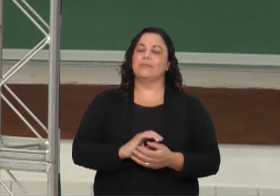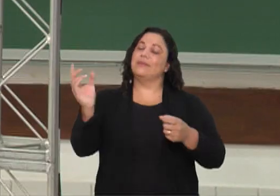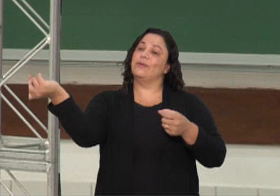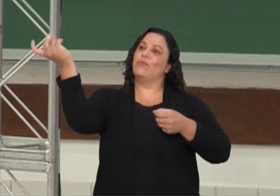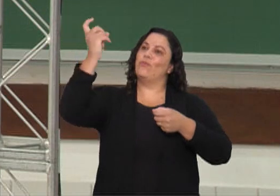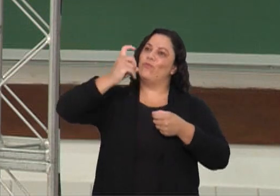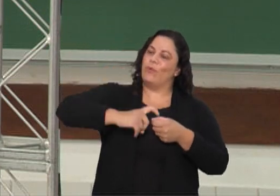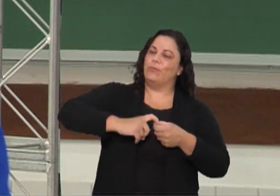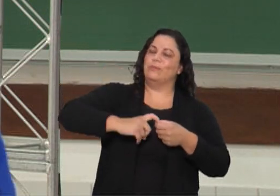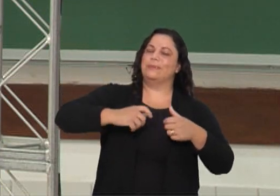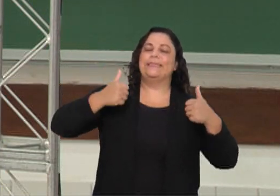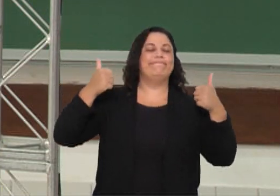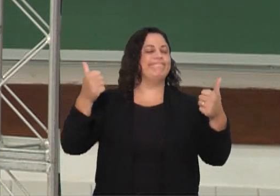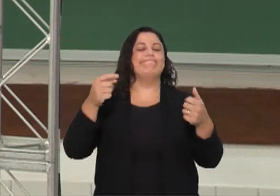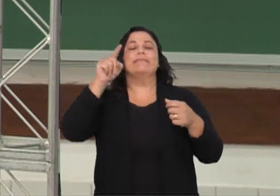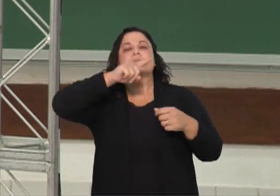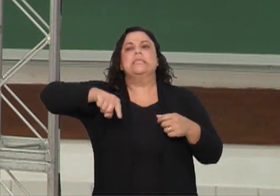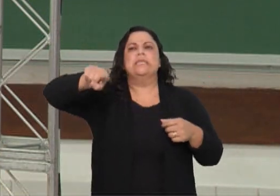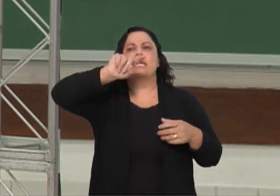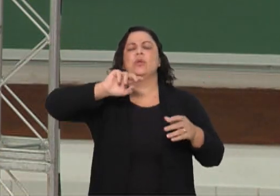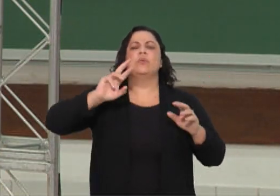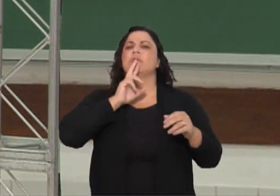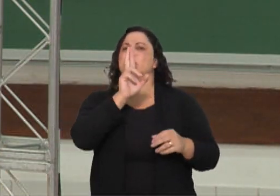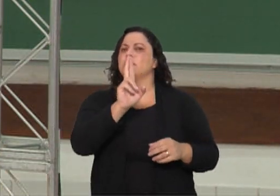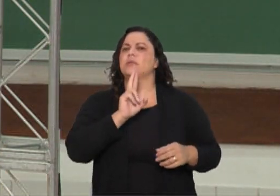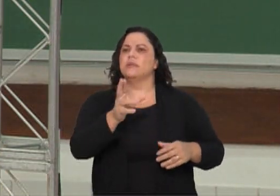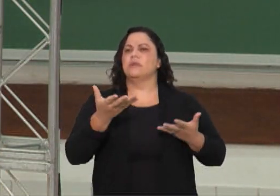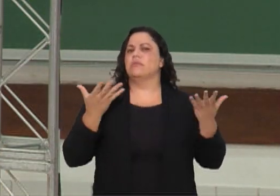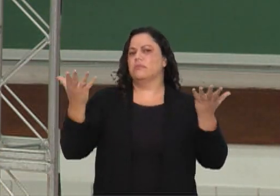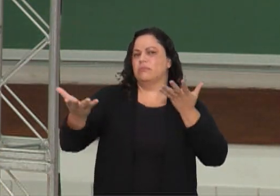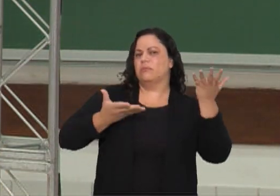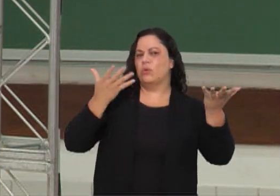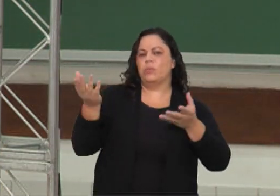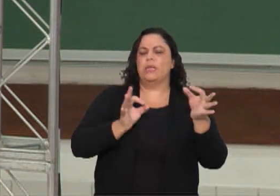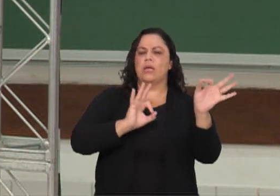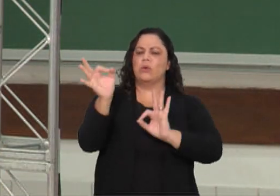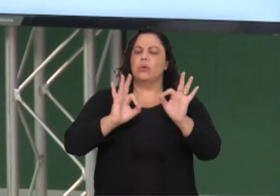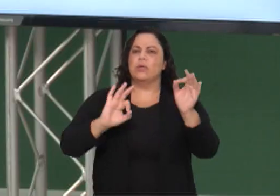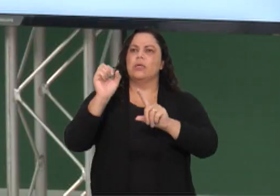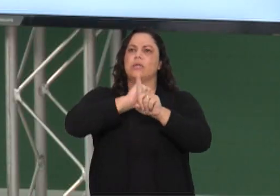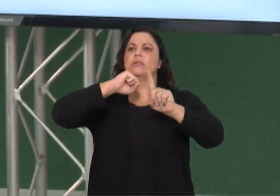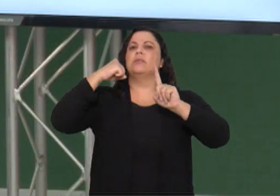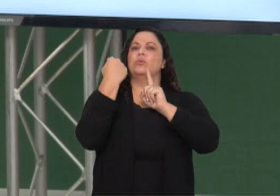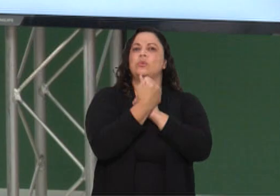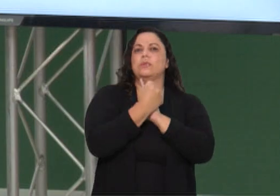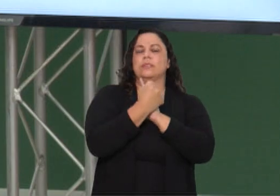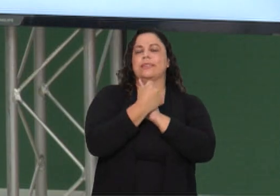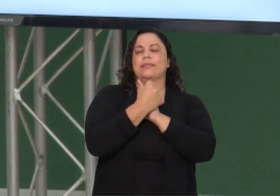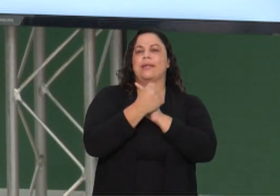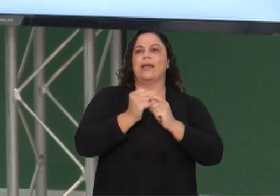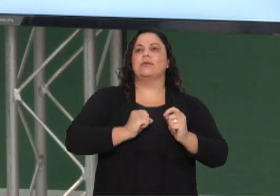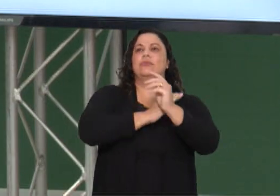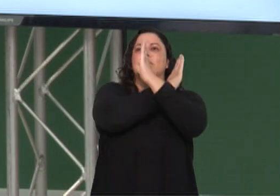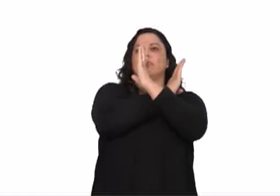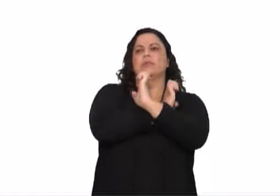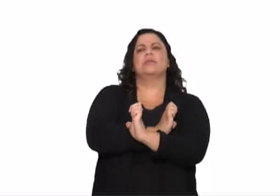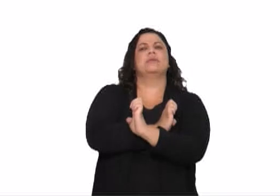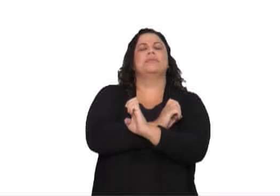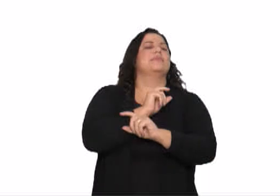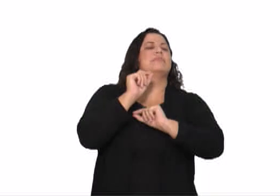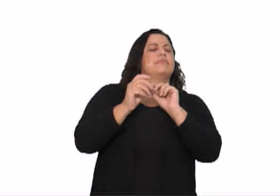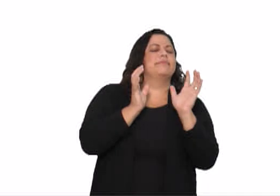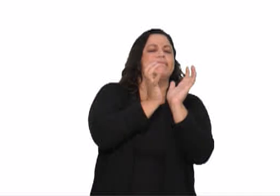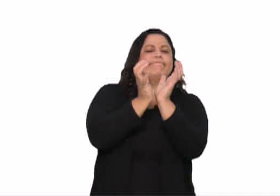Voltei, galera. E aí, o que vocês responderam? Como que era organizada a sociedade espartana? Vocês poderiam colocar que era